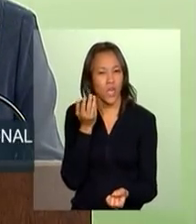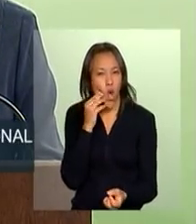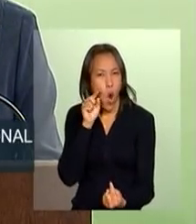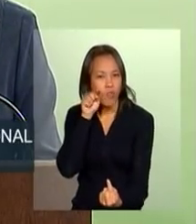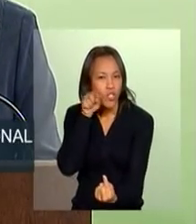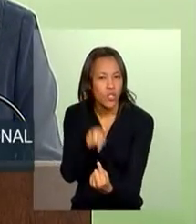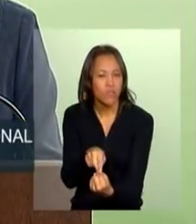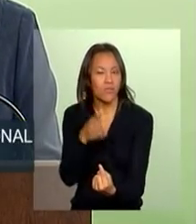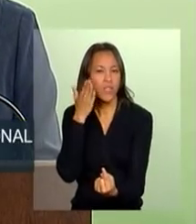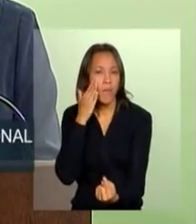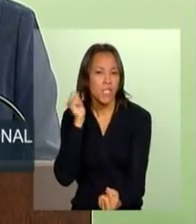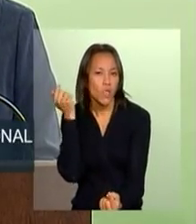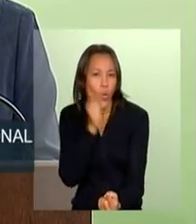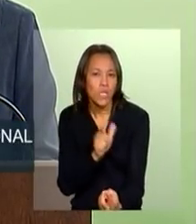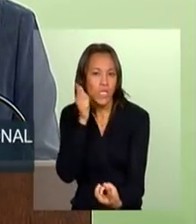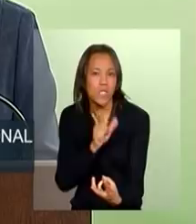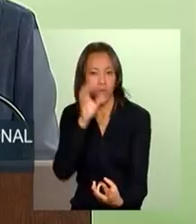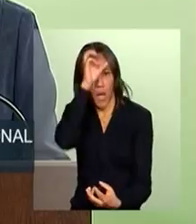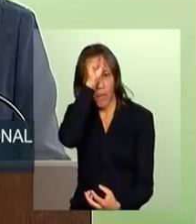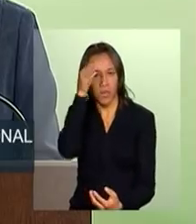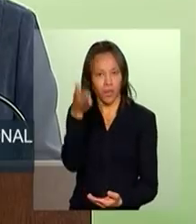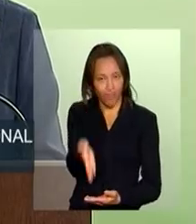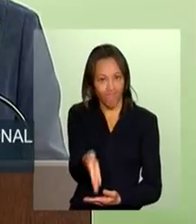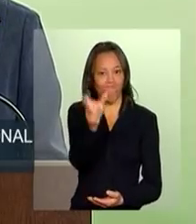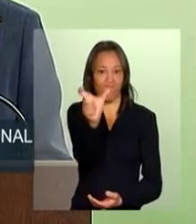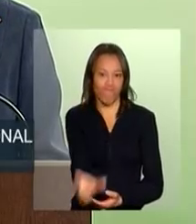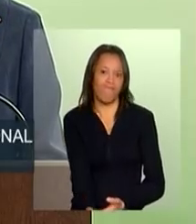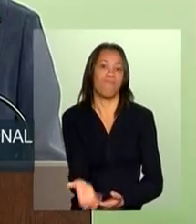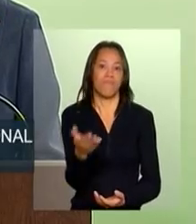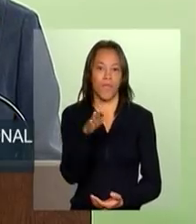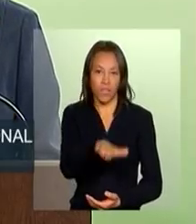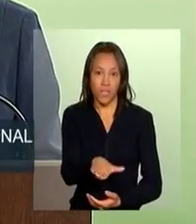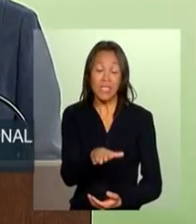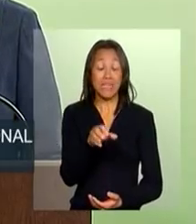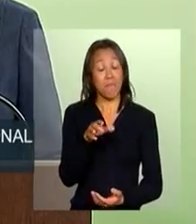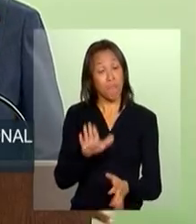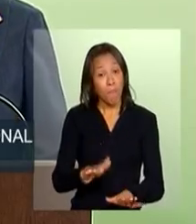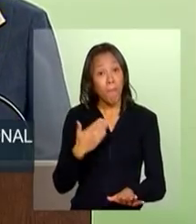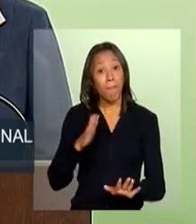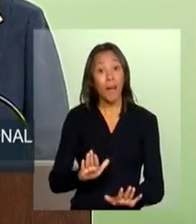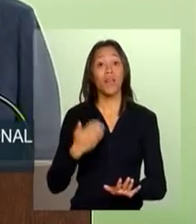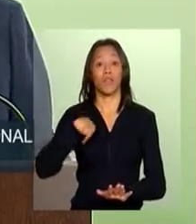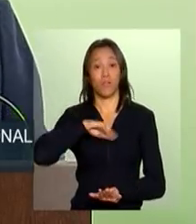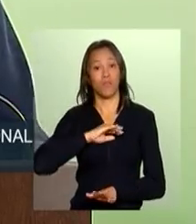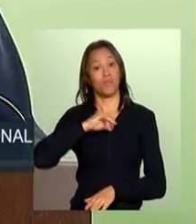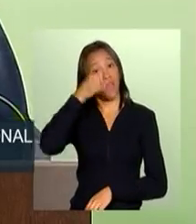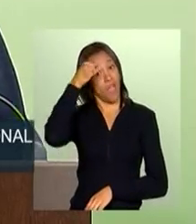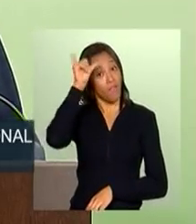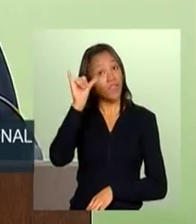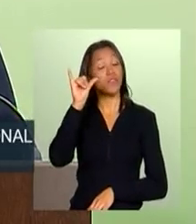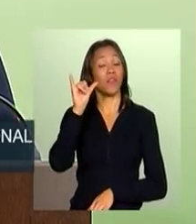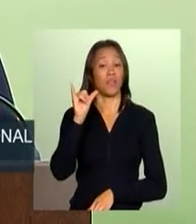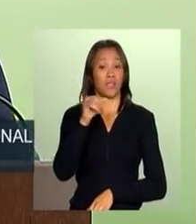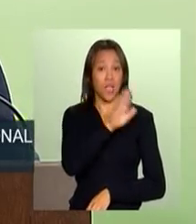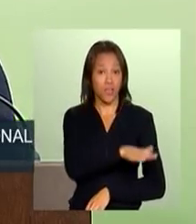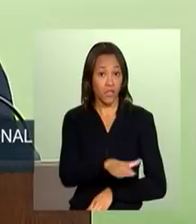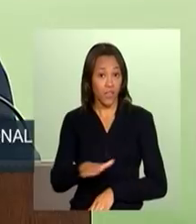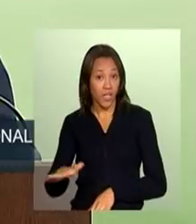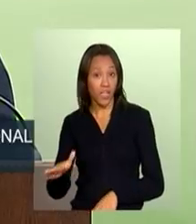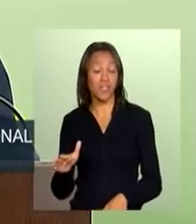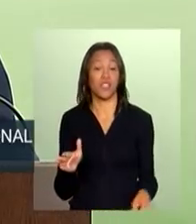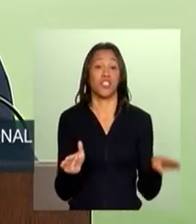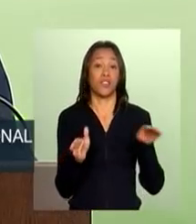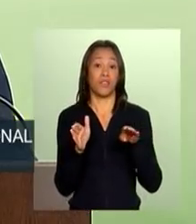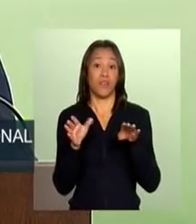objetivos, principalmente se quisermos evitar que as crianças cheguem à